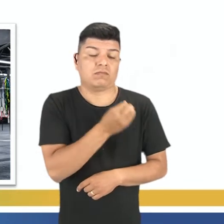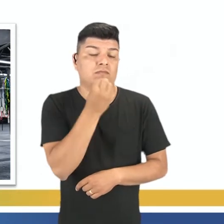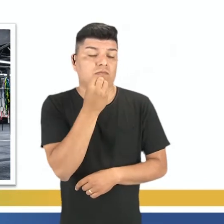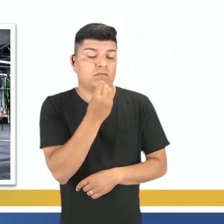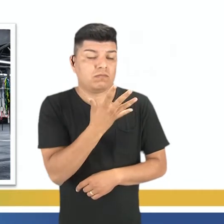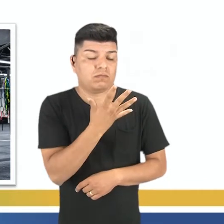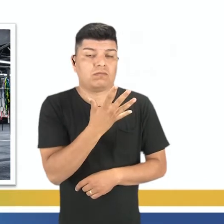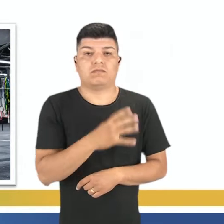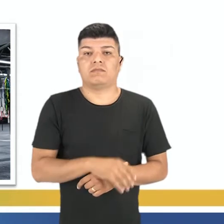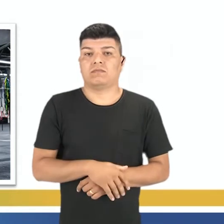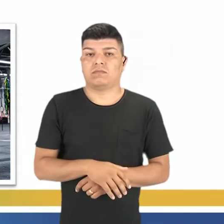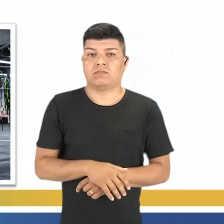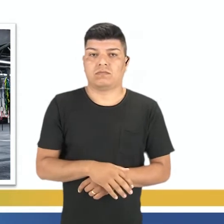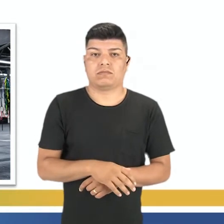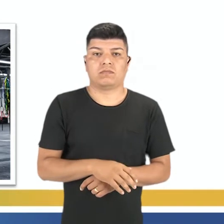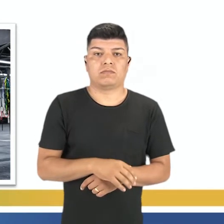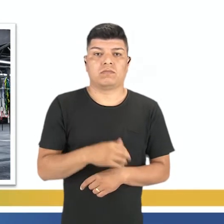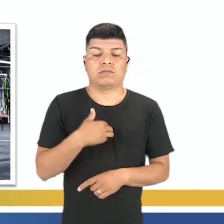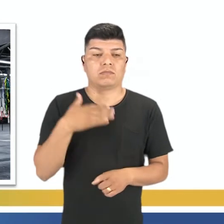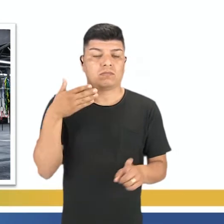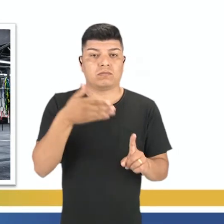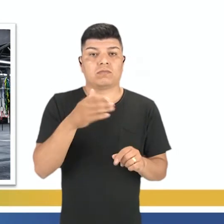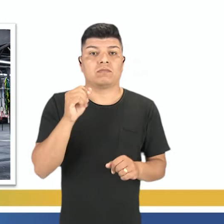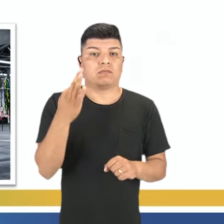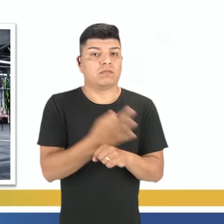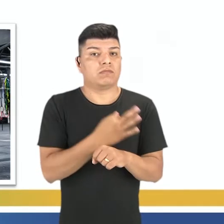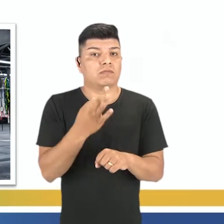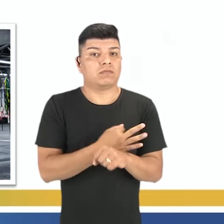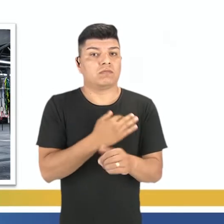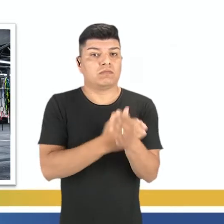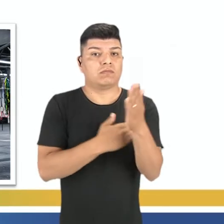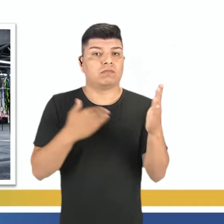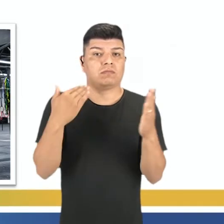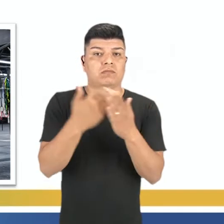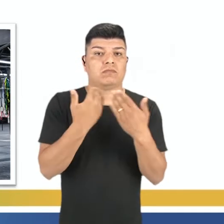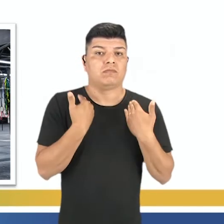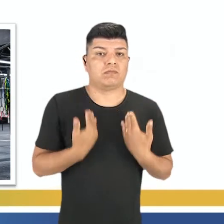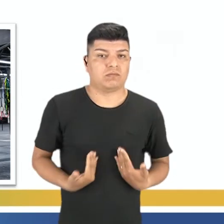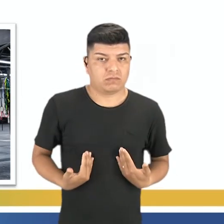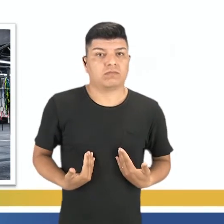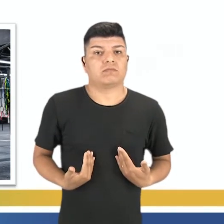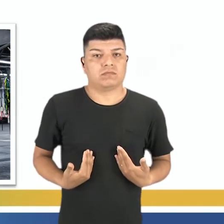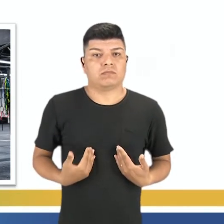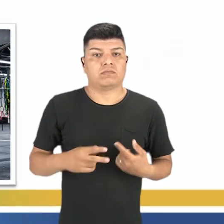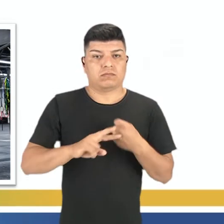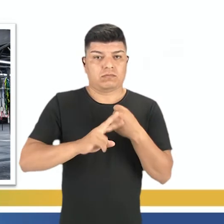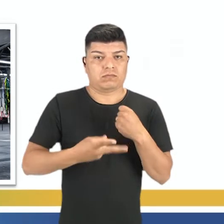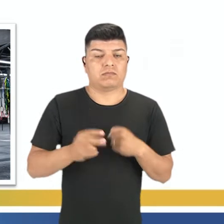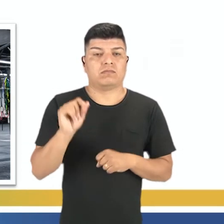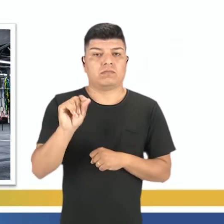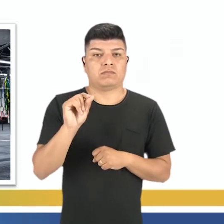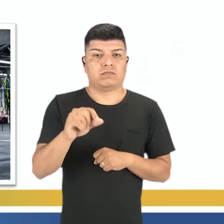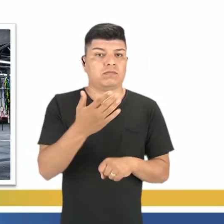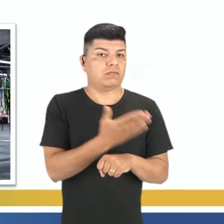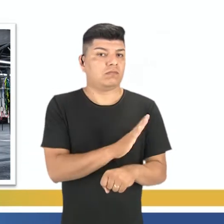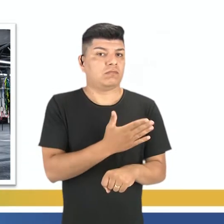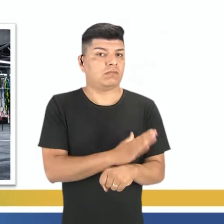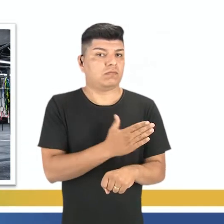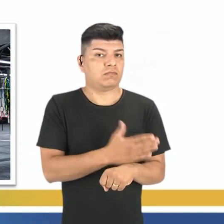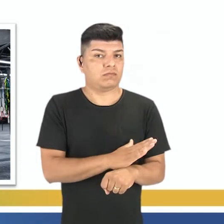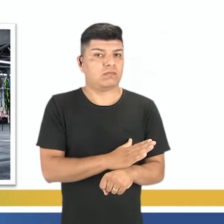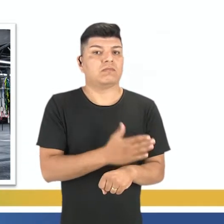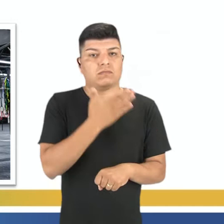Ele tensiona a dar a uma resistência maior à fadiga. É consequência desse tipo de treinamento a melhora